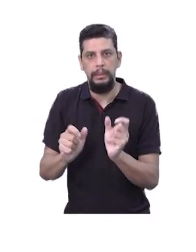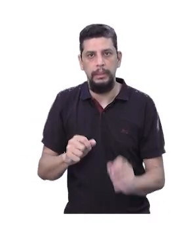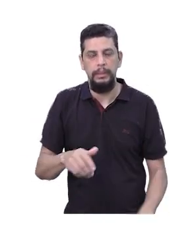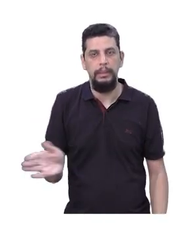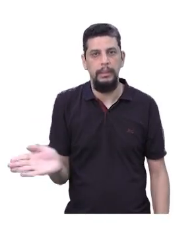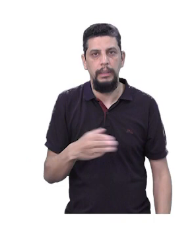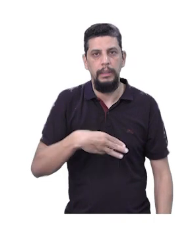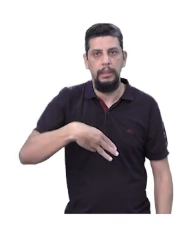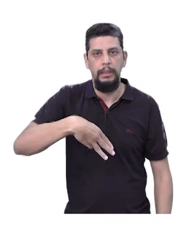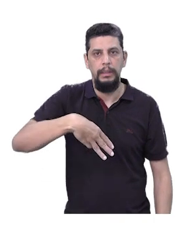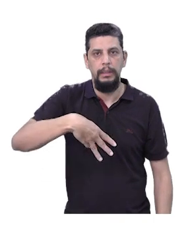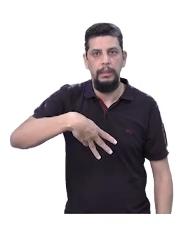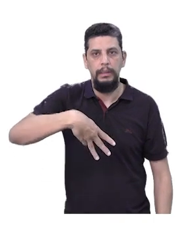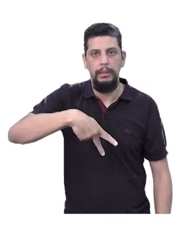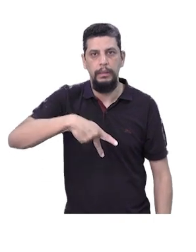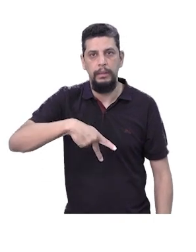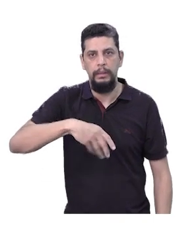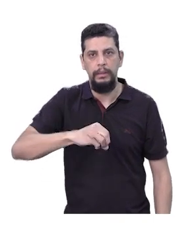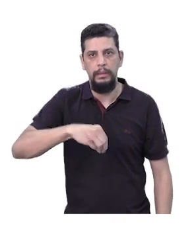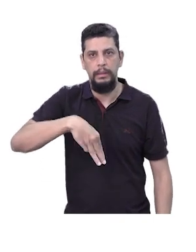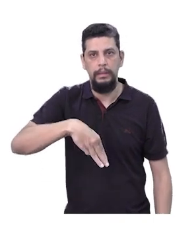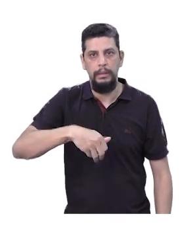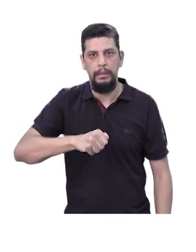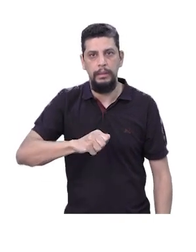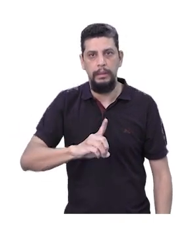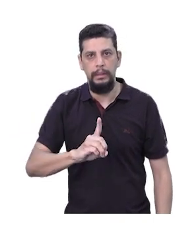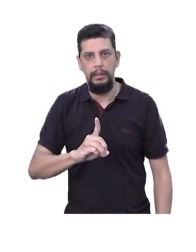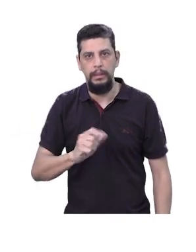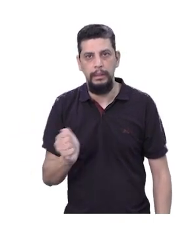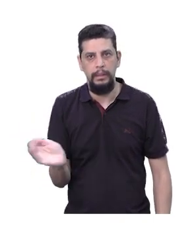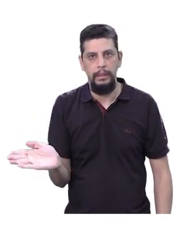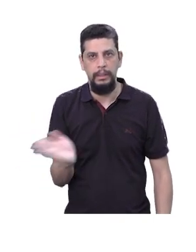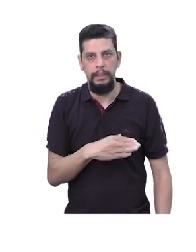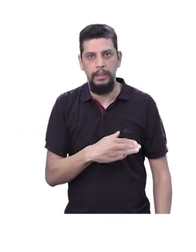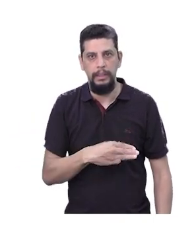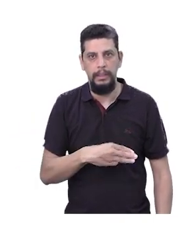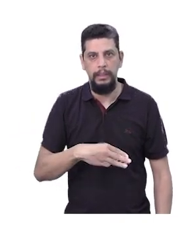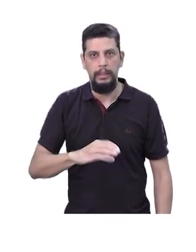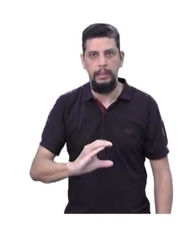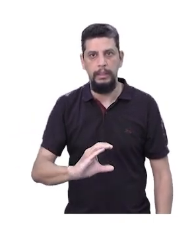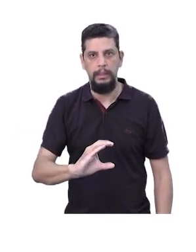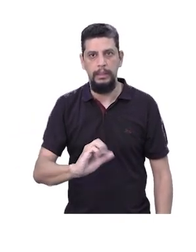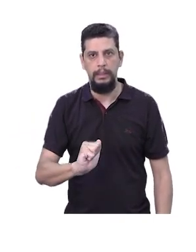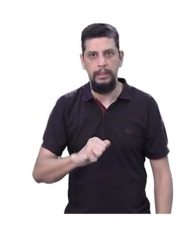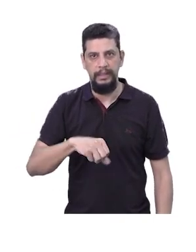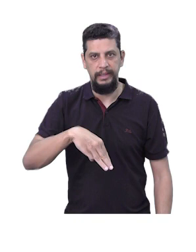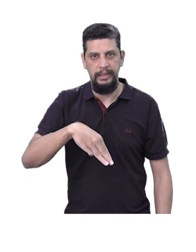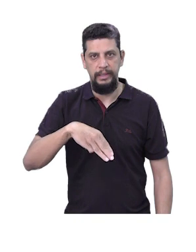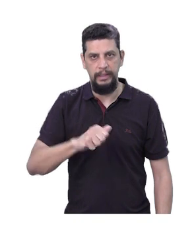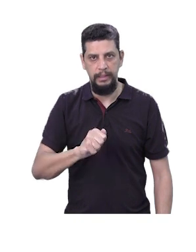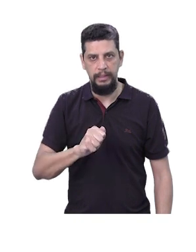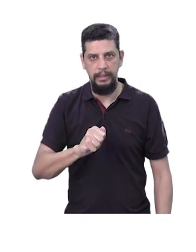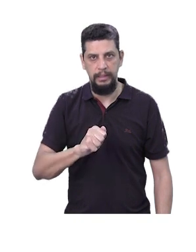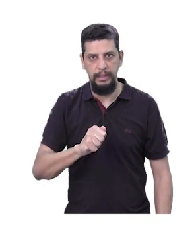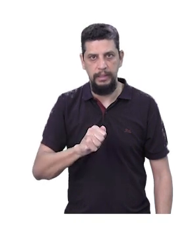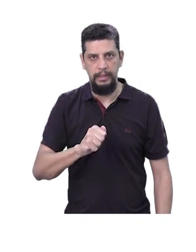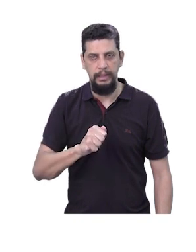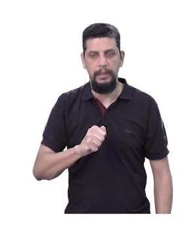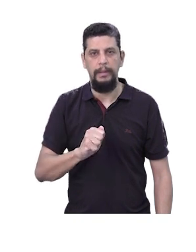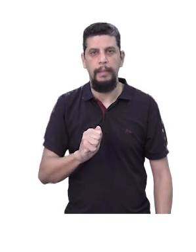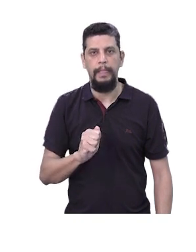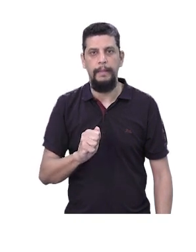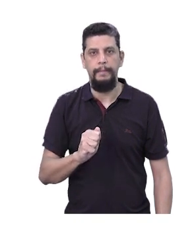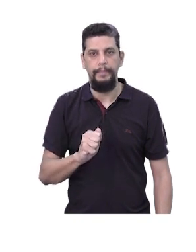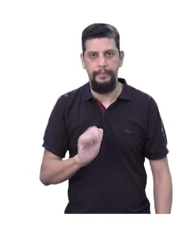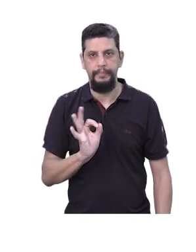é. A palavra pomada, onde aparece a sílaba ma? No meio. E na palavra cama, a sílaba